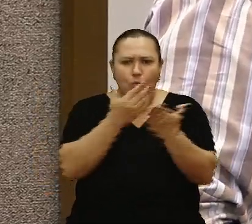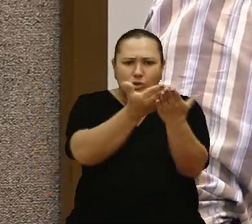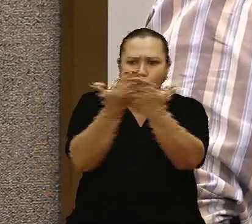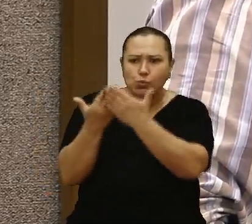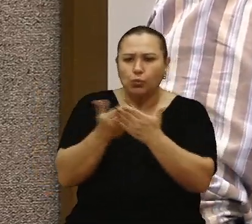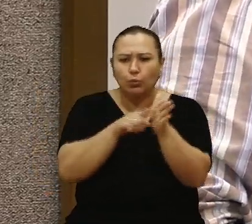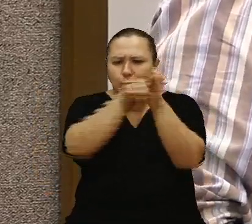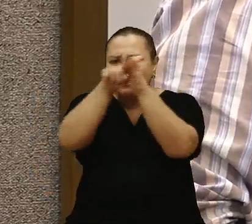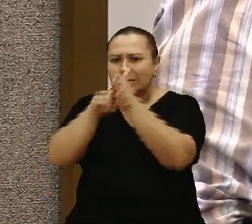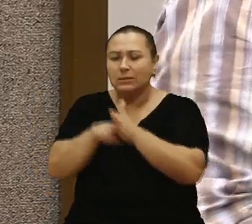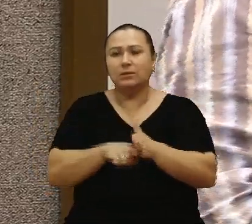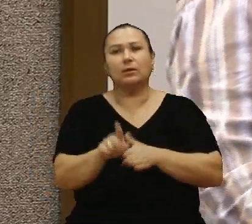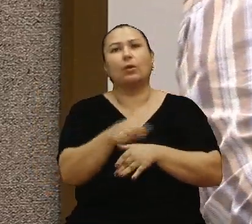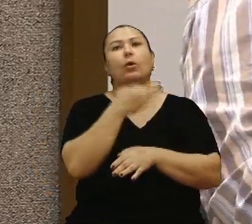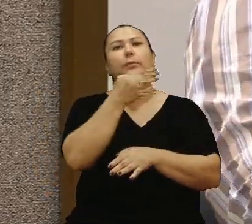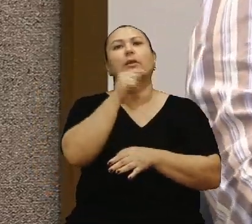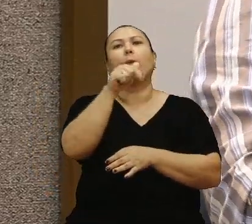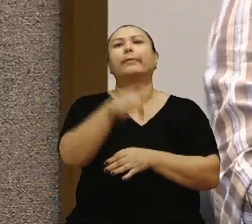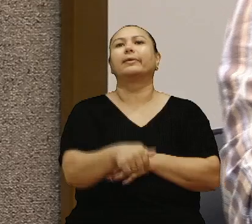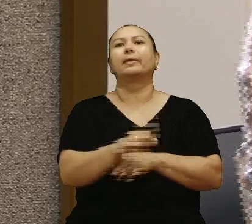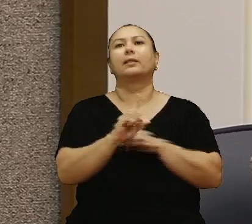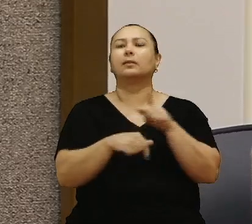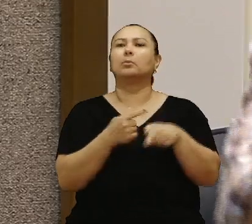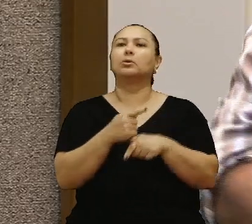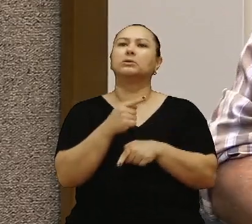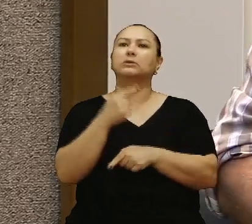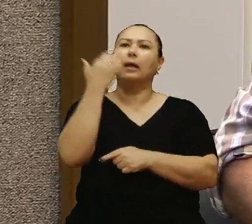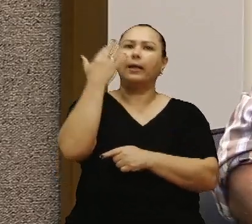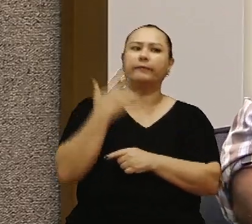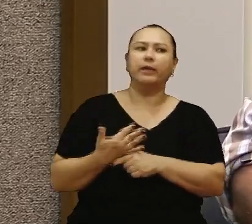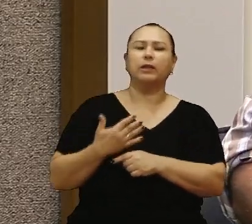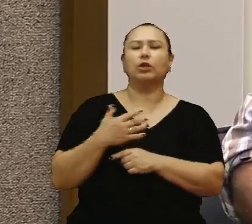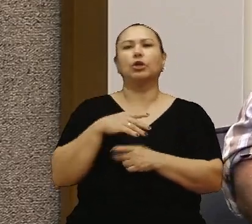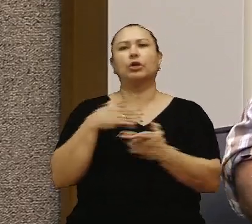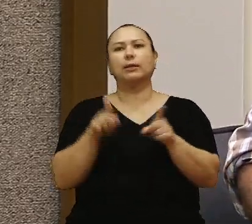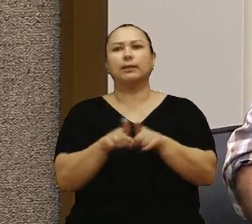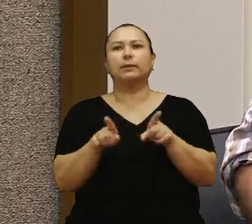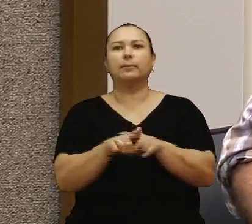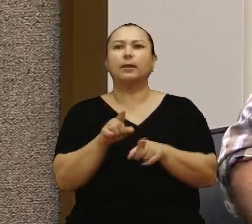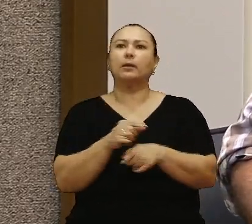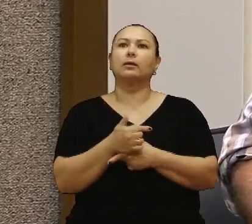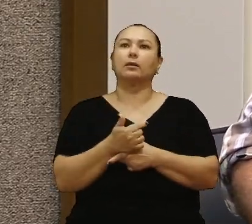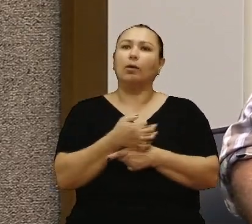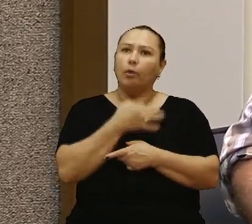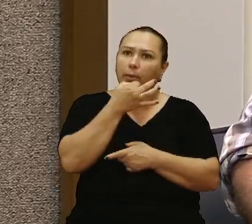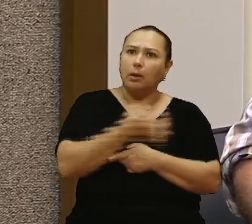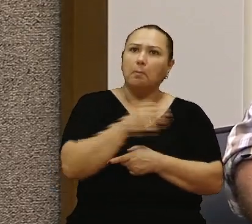sugeri aqui, depois a vereadora Daiane também sugeriu, uma PPP